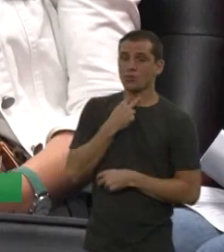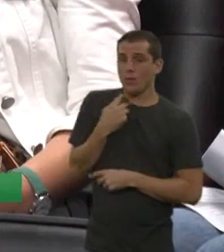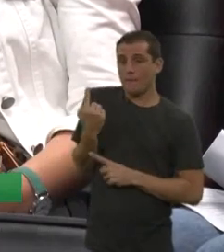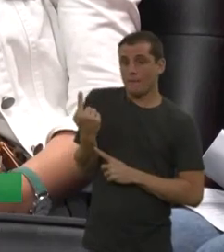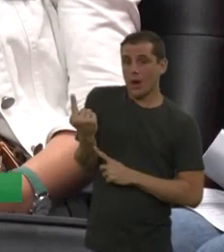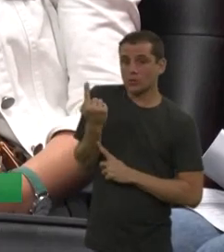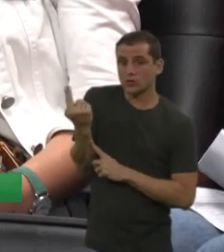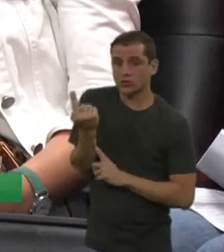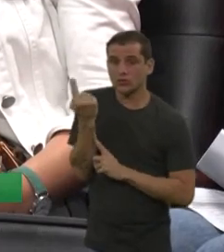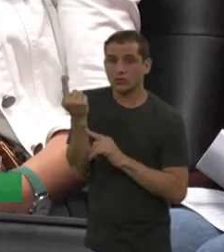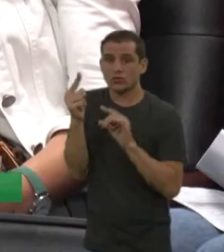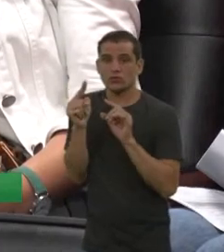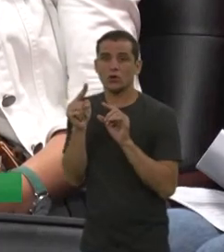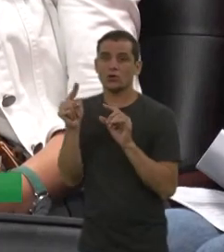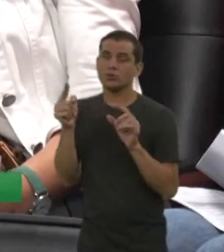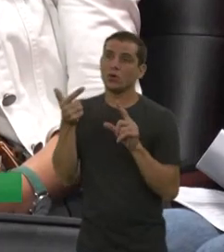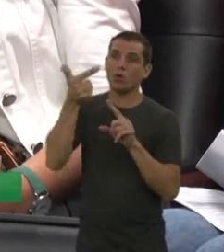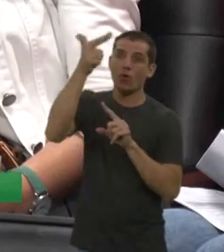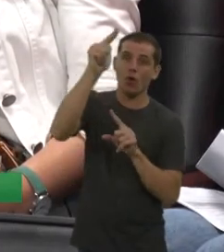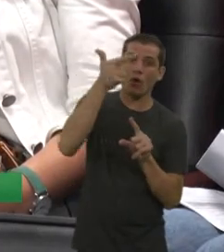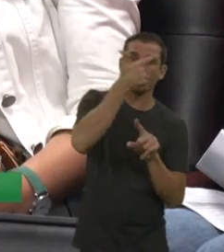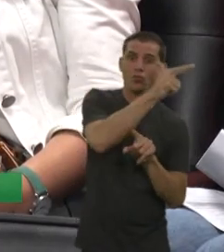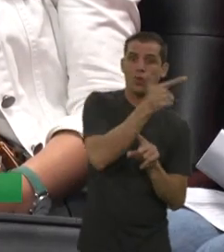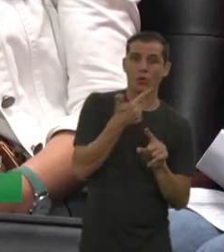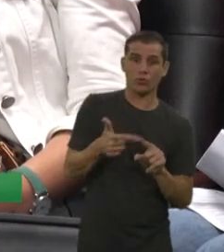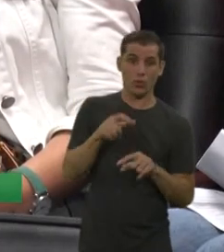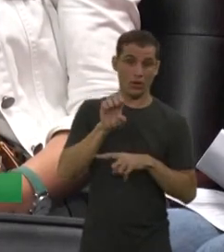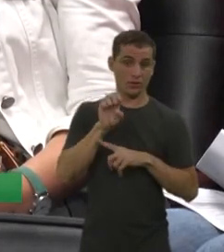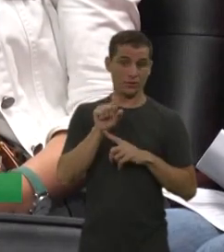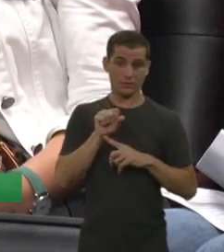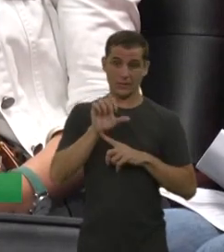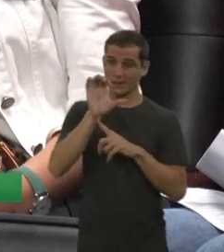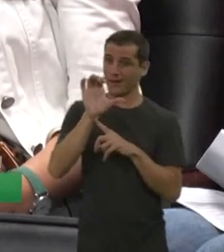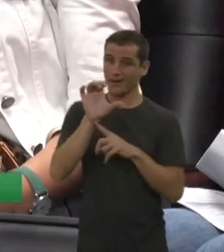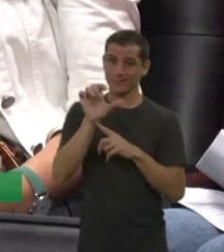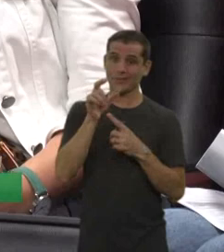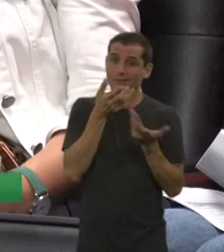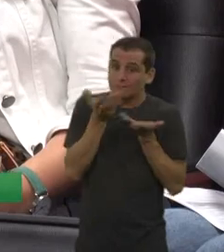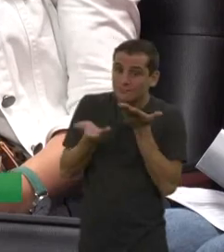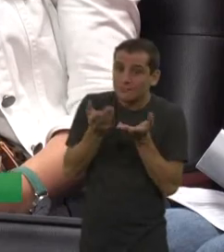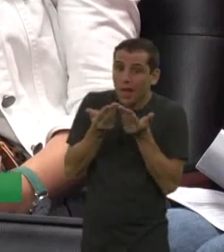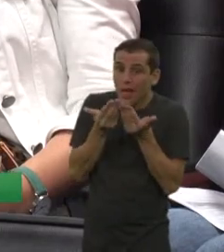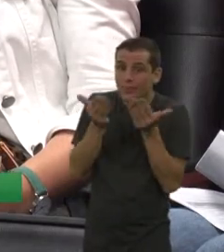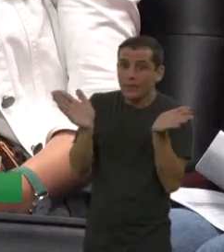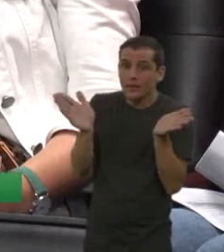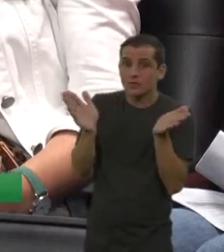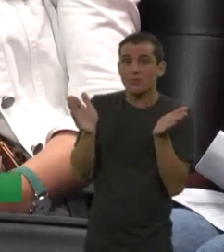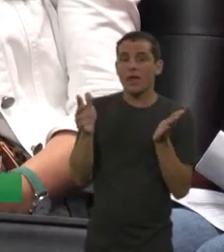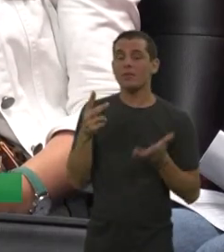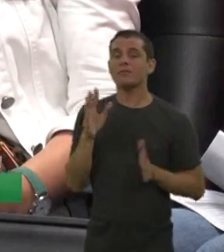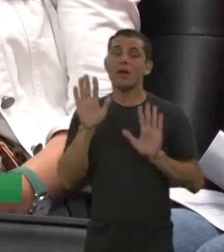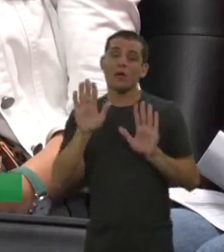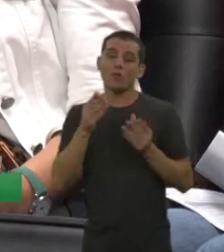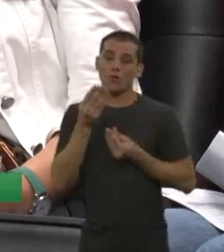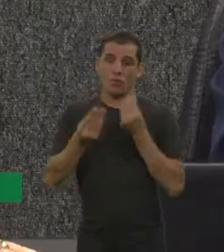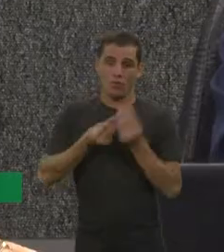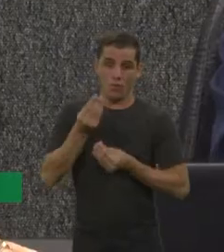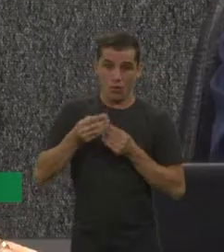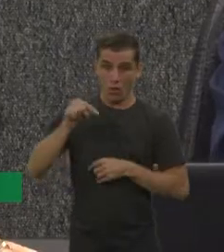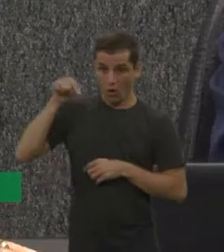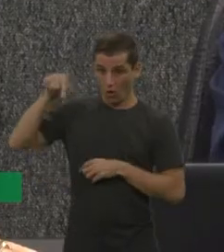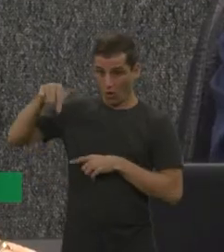dos outros 4, dos outros 3 serviços que temos no estado. Porque se aqui, e é daqui que sai a